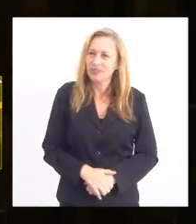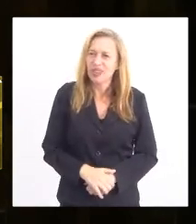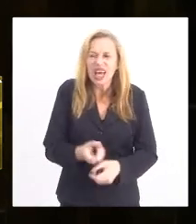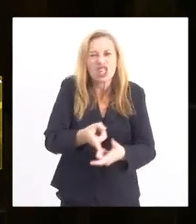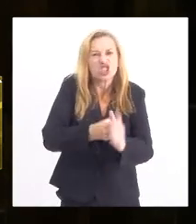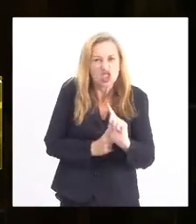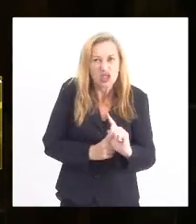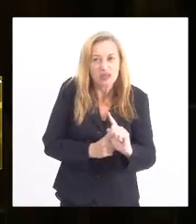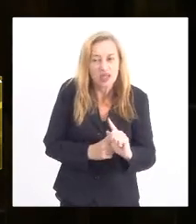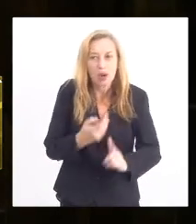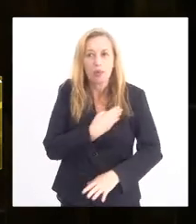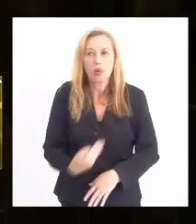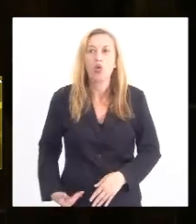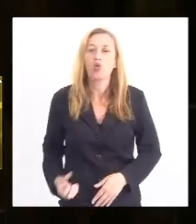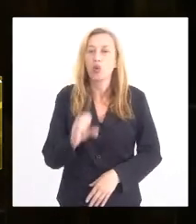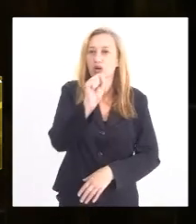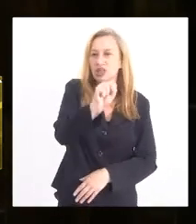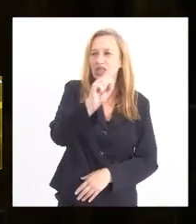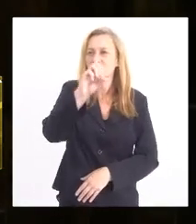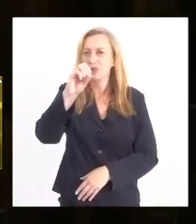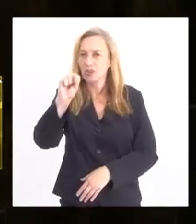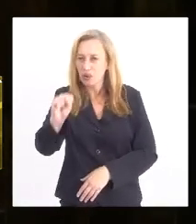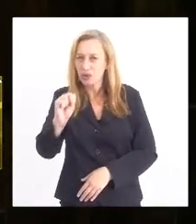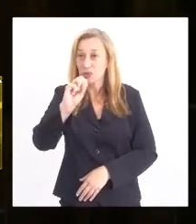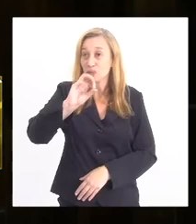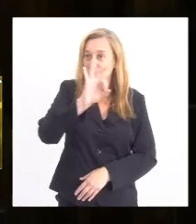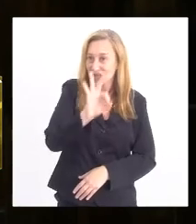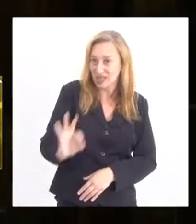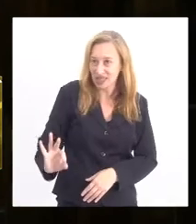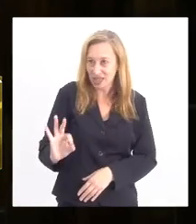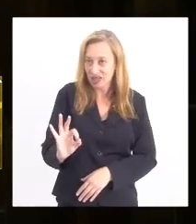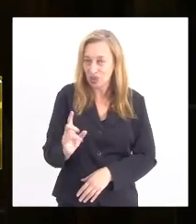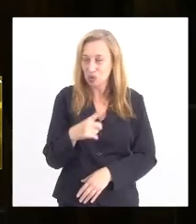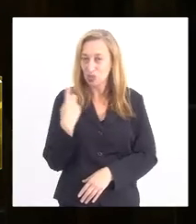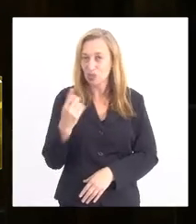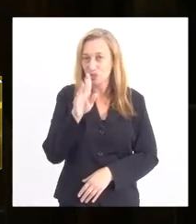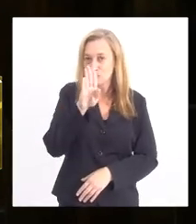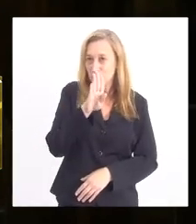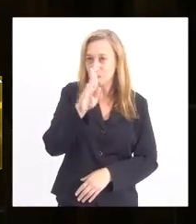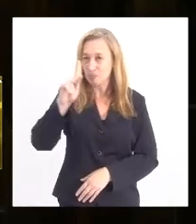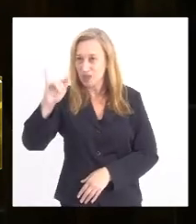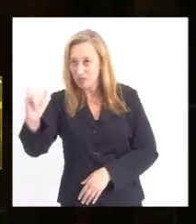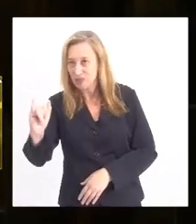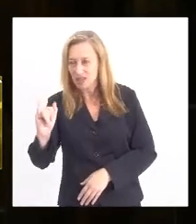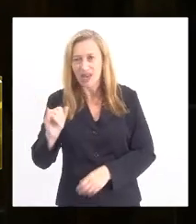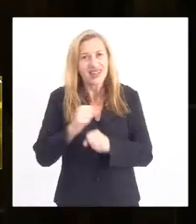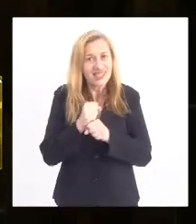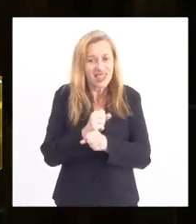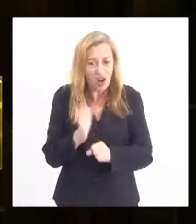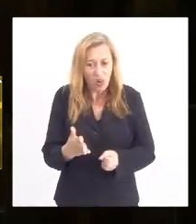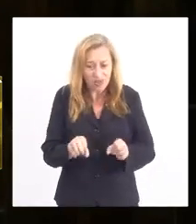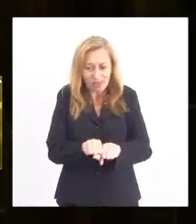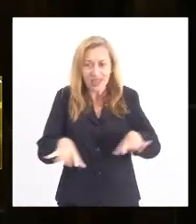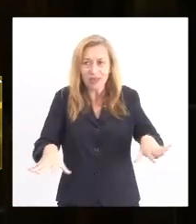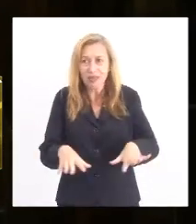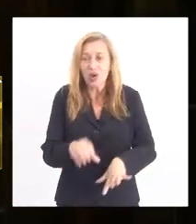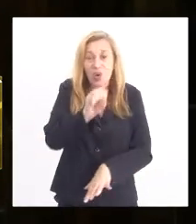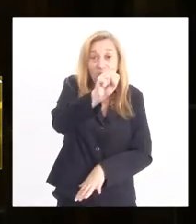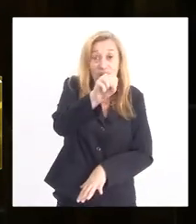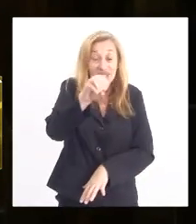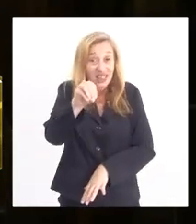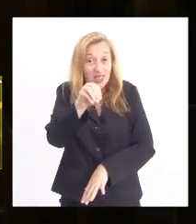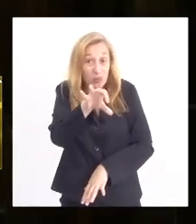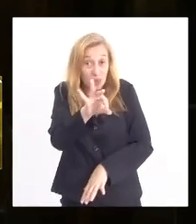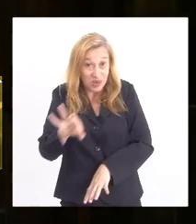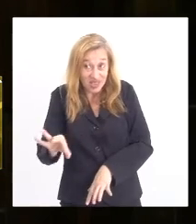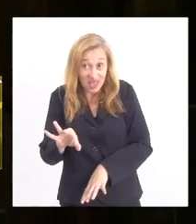nossa dívida pública que era 88 por centro do nosso PIB esse ano na academia oitenta